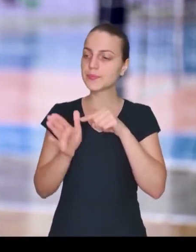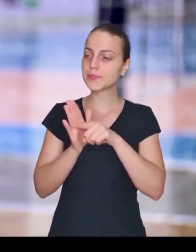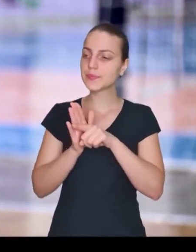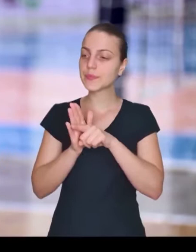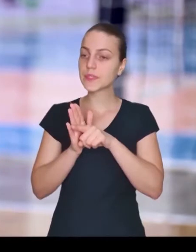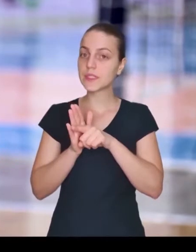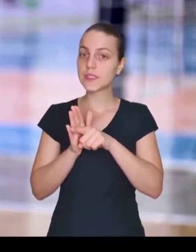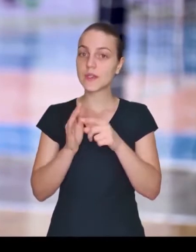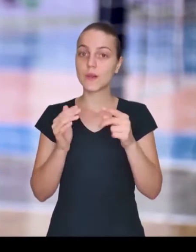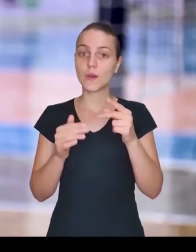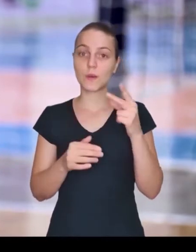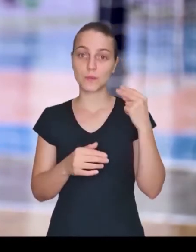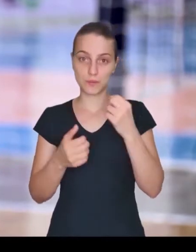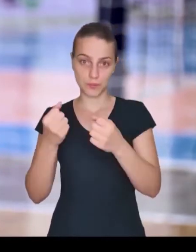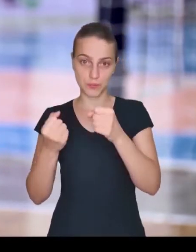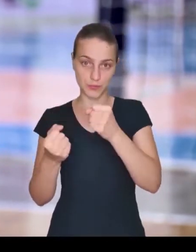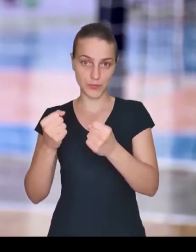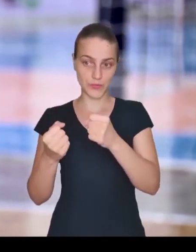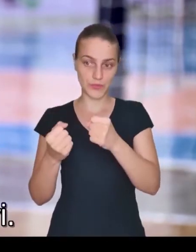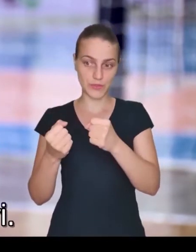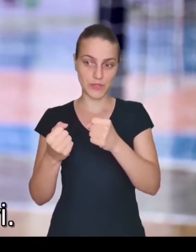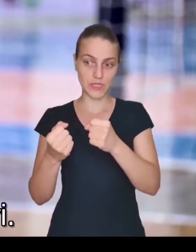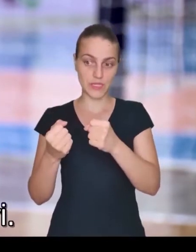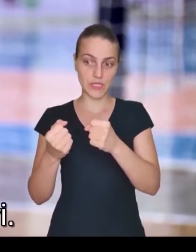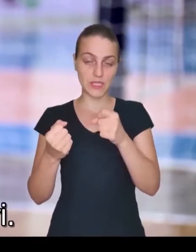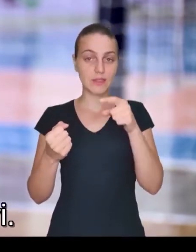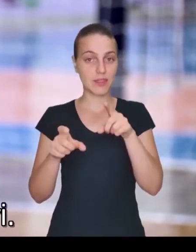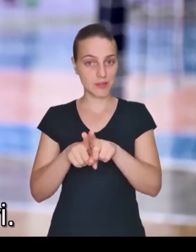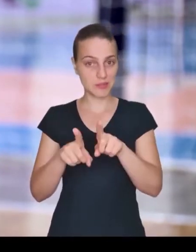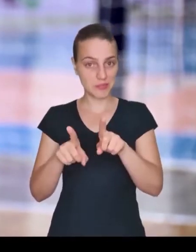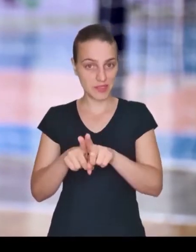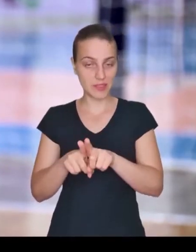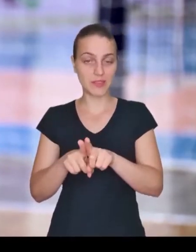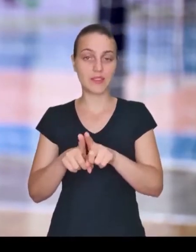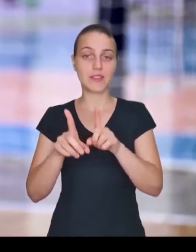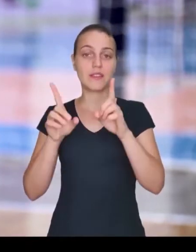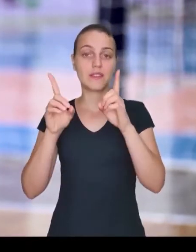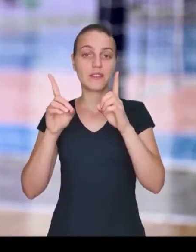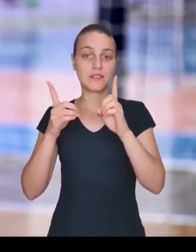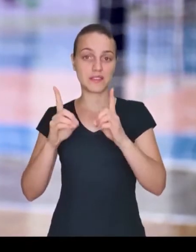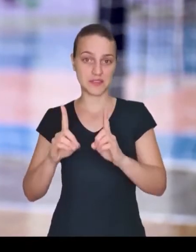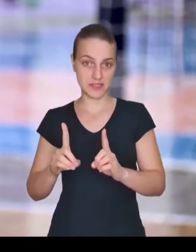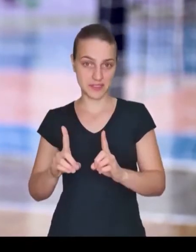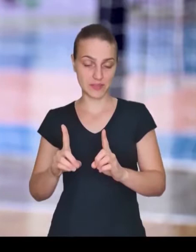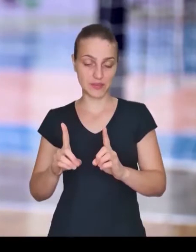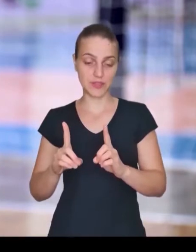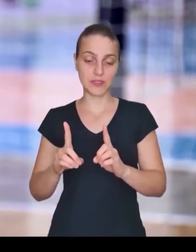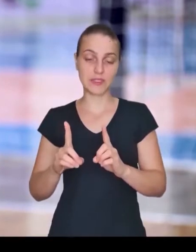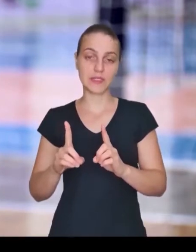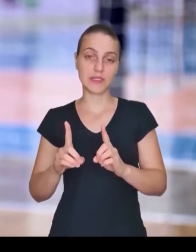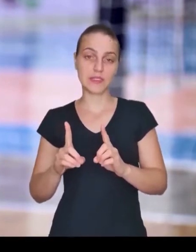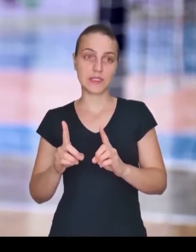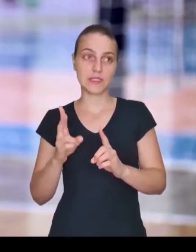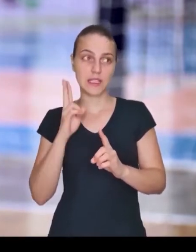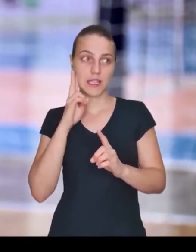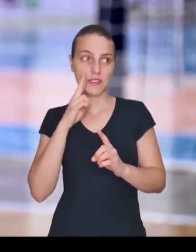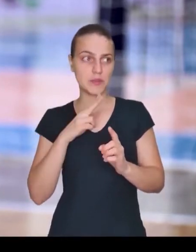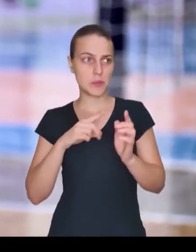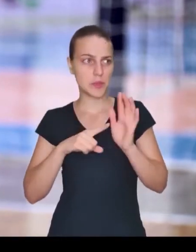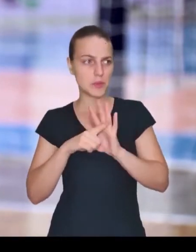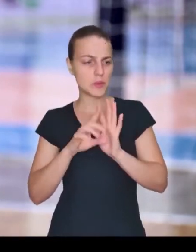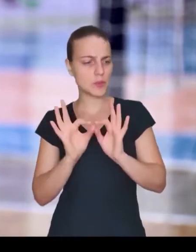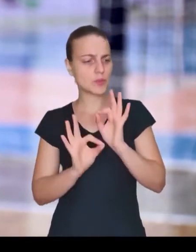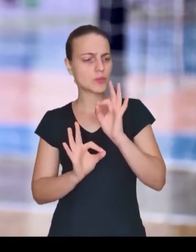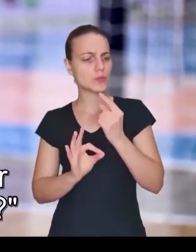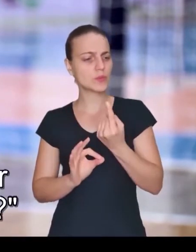era um deficiente e, por incrível que pareça, ele era presidente de um clube na cidade de Barueri. E ele viu a minha altura e perguntou a minha altura, né? Tenho 1,90